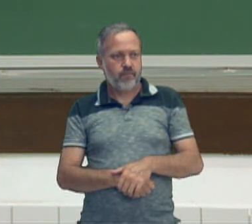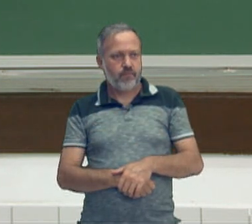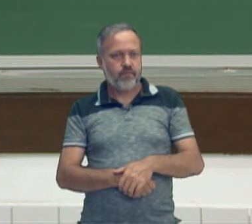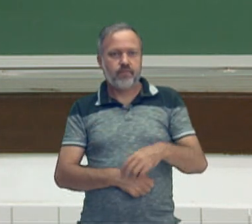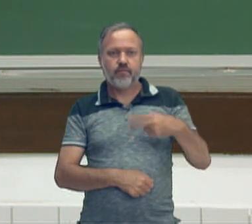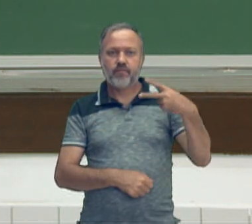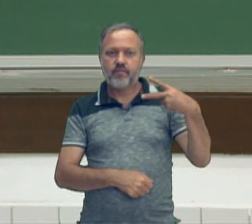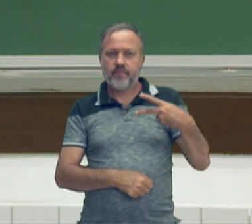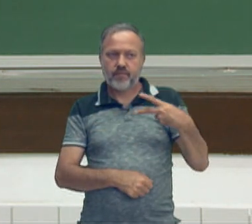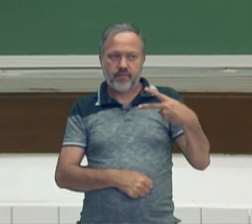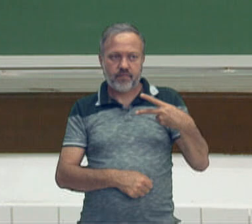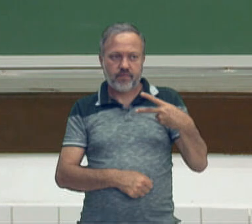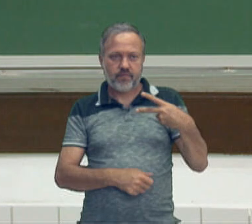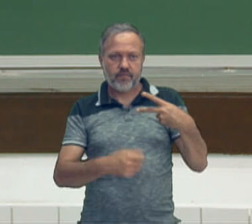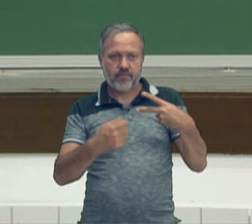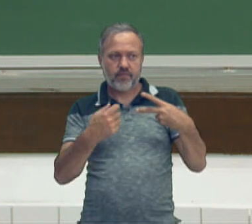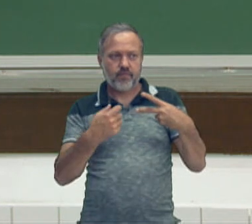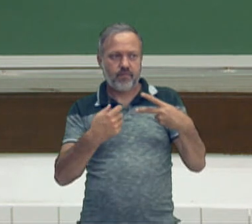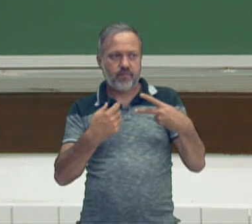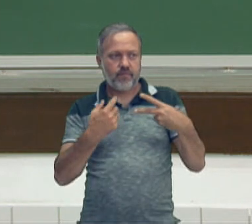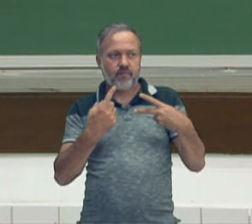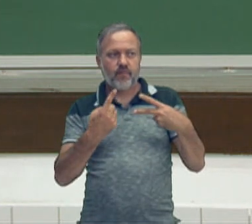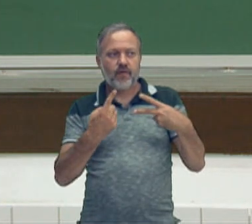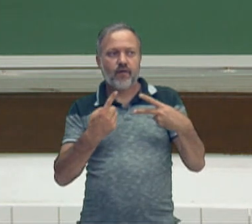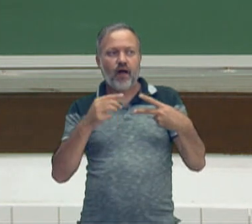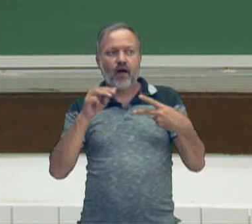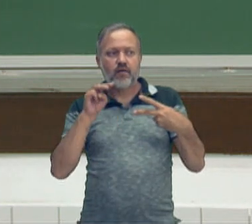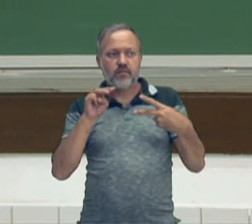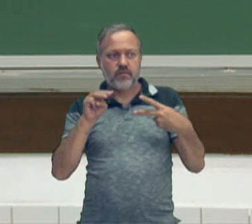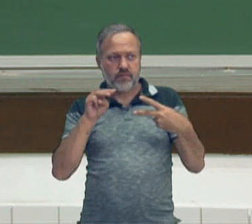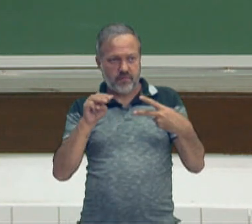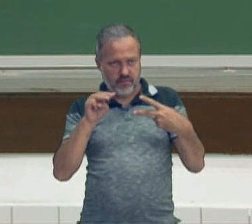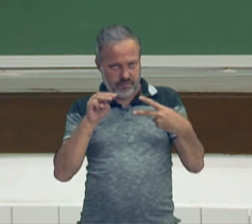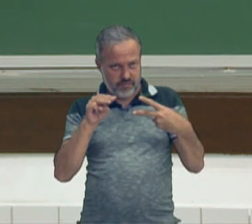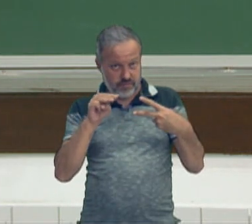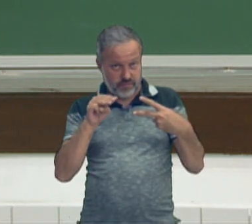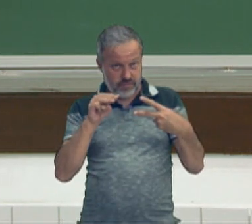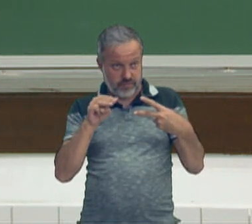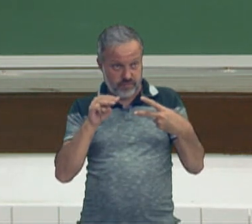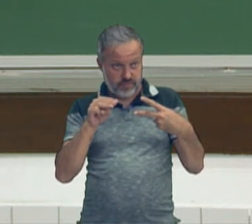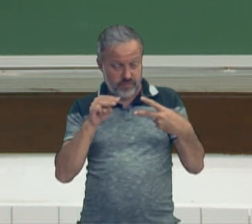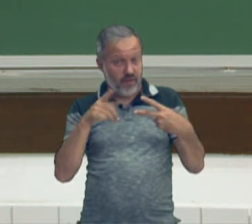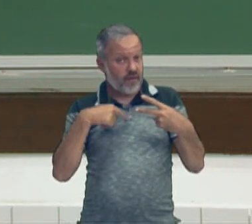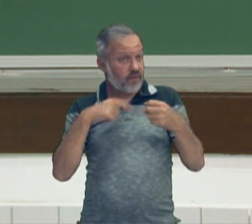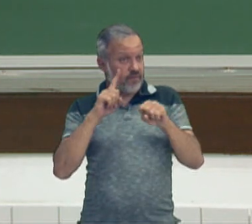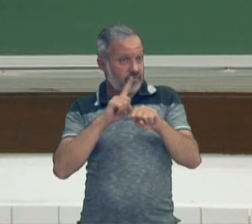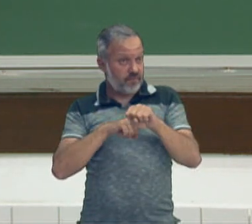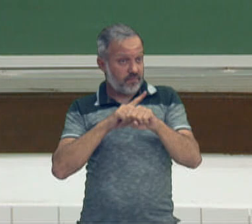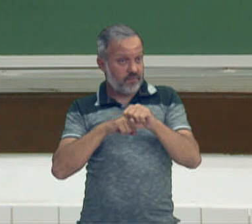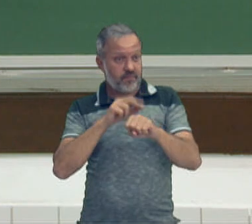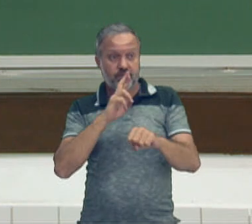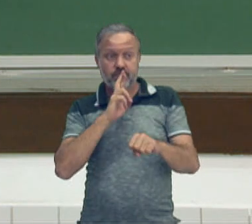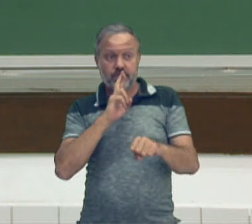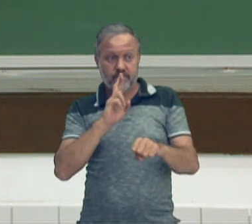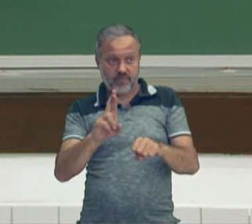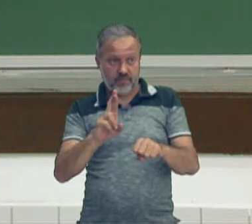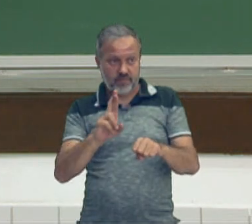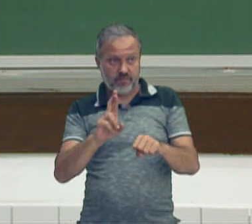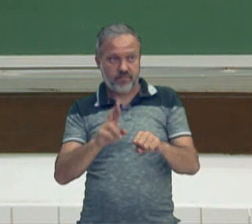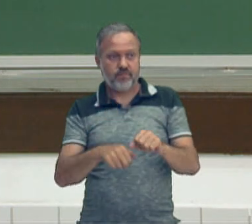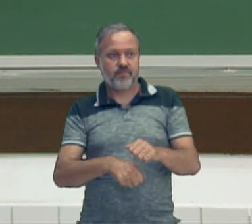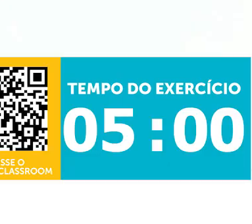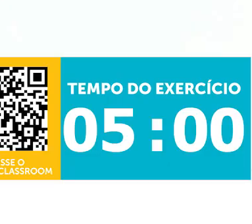deixar para vocês. Um minutinho aí, a gente já retorna. Um minutinho no sentido de um tempinho e a gente já retorna.